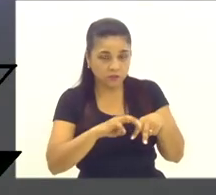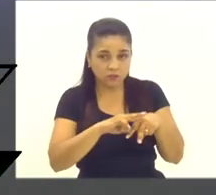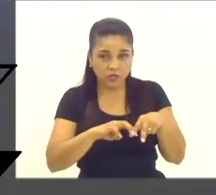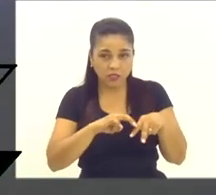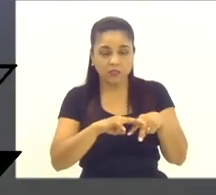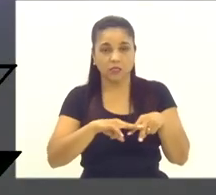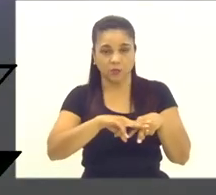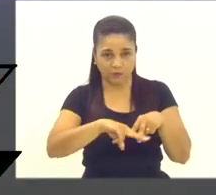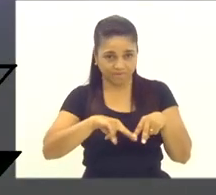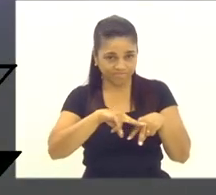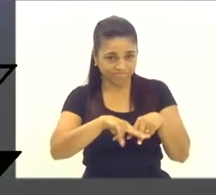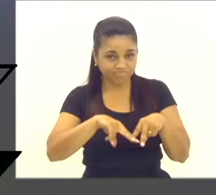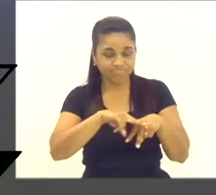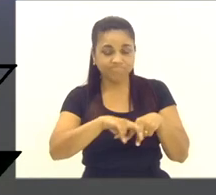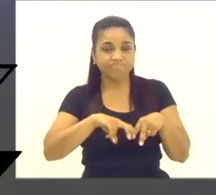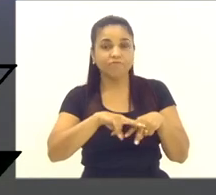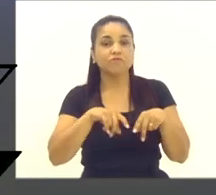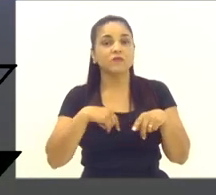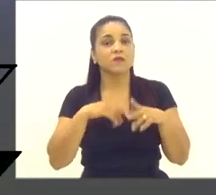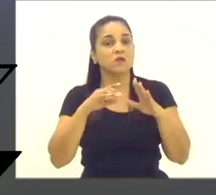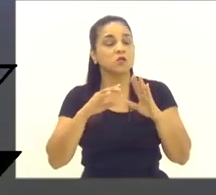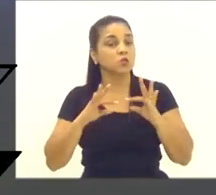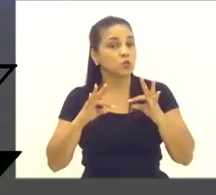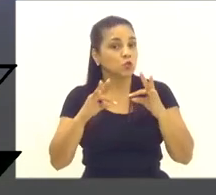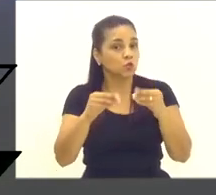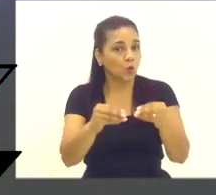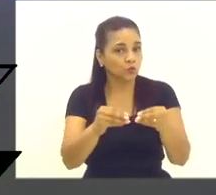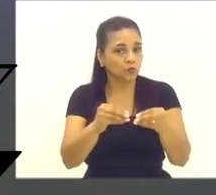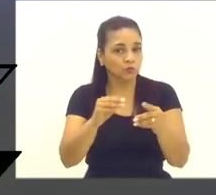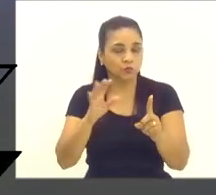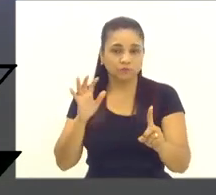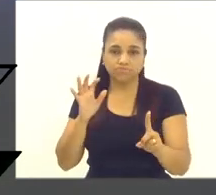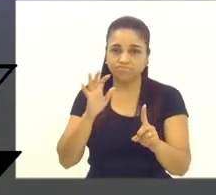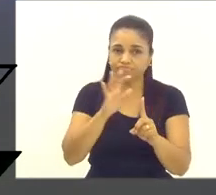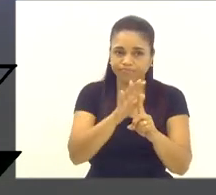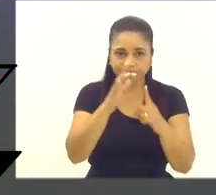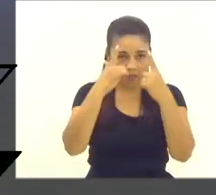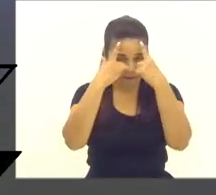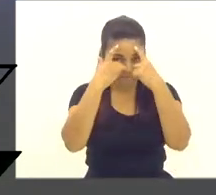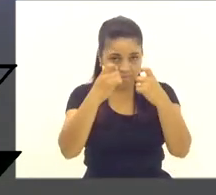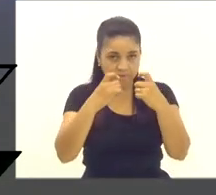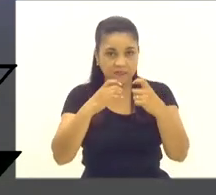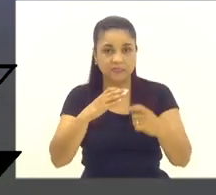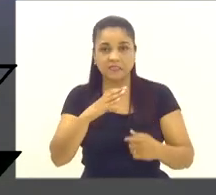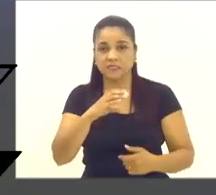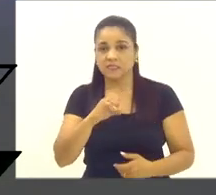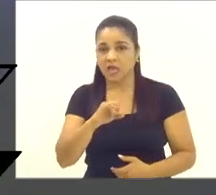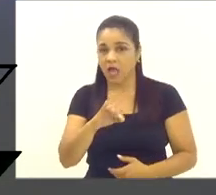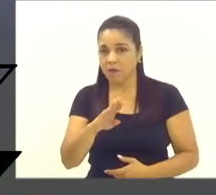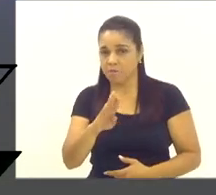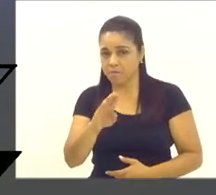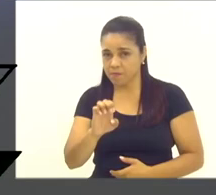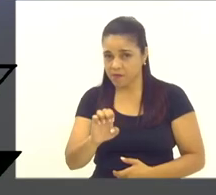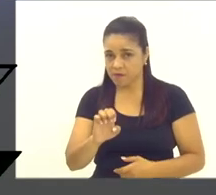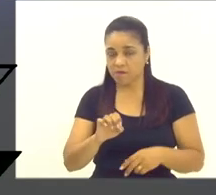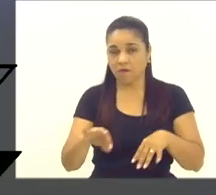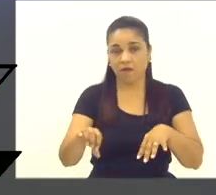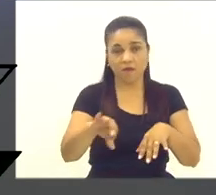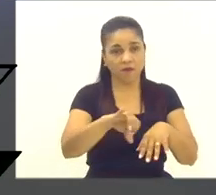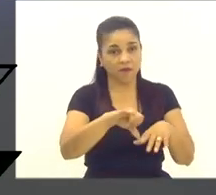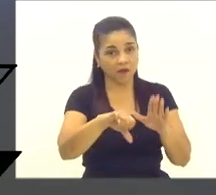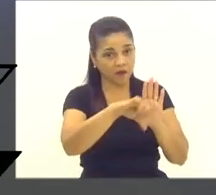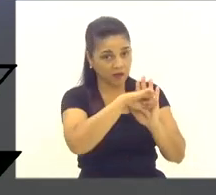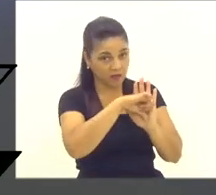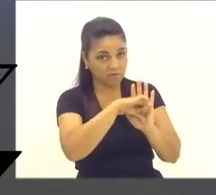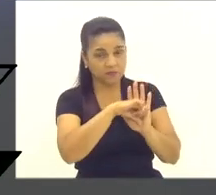quadra esses ataques todos em todos os Cyber crimes em todas as publicações que já foram colocadas aqui nessa comissão